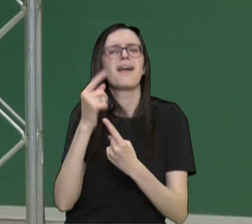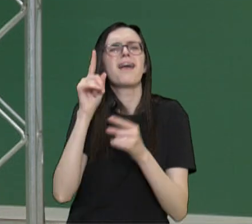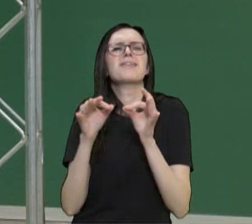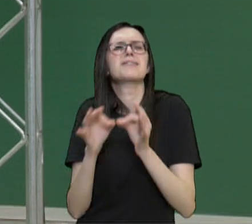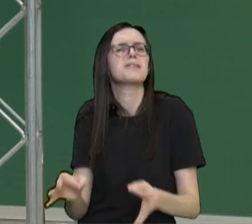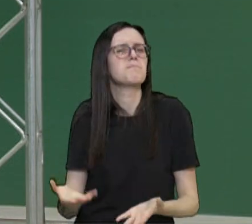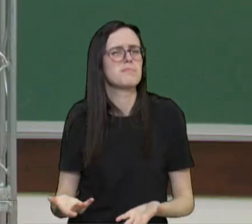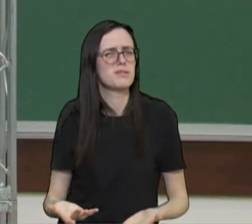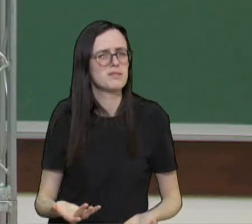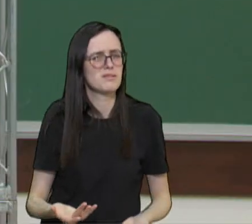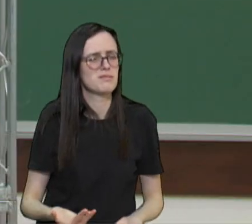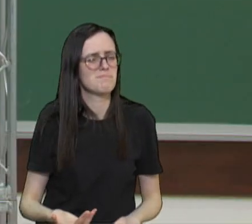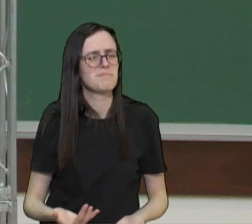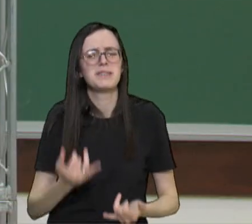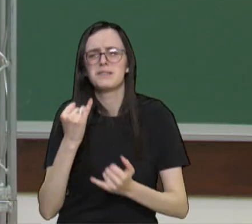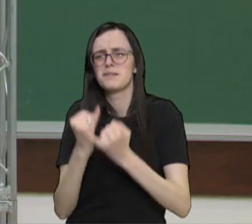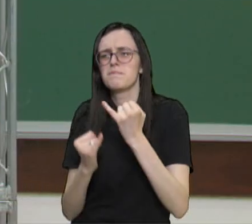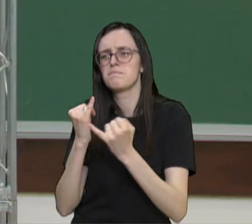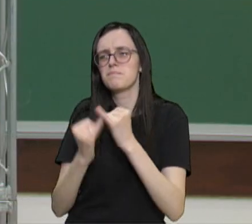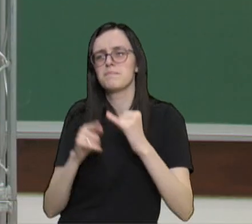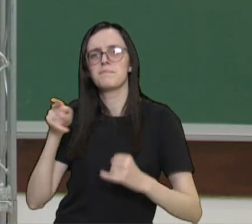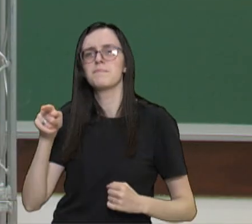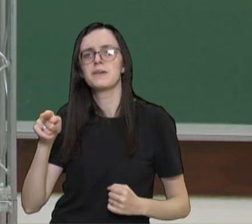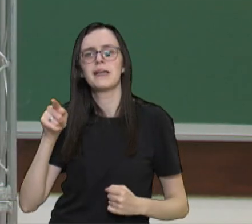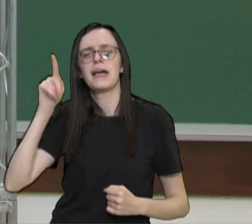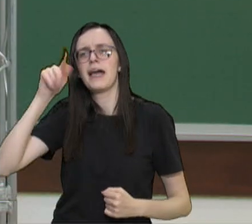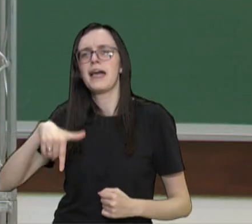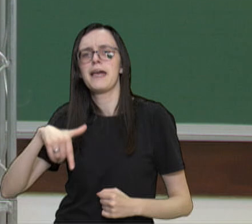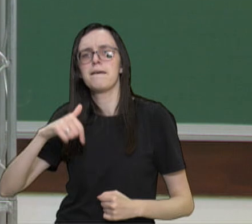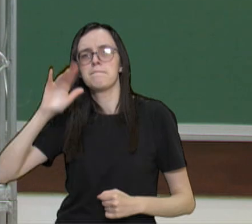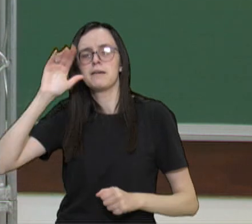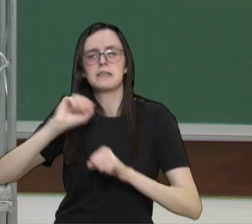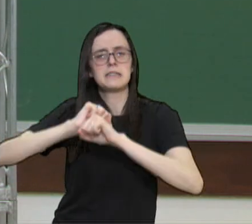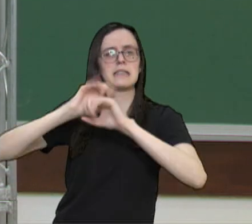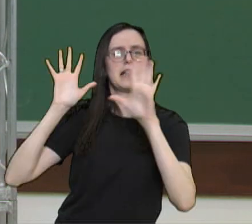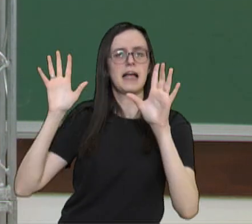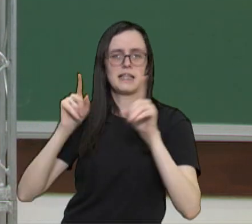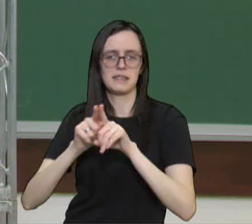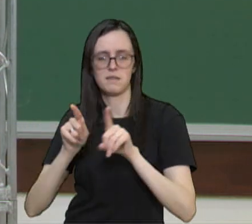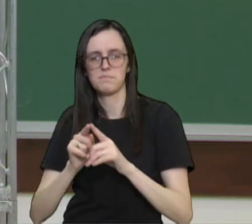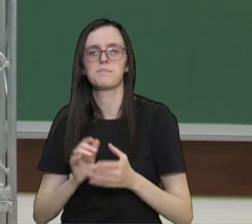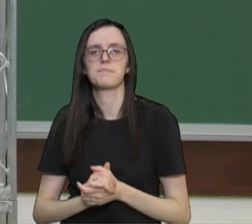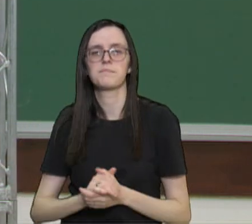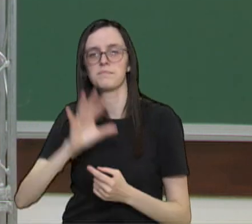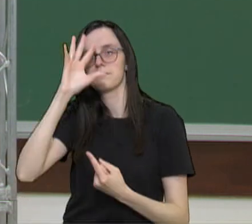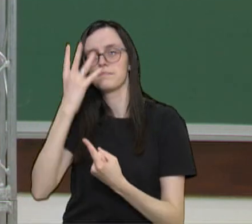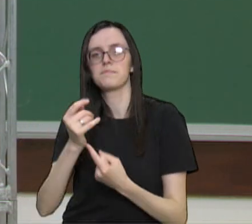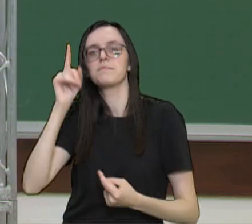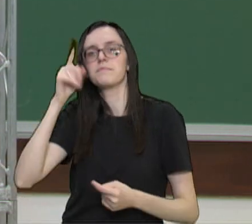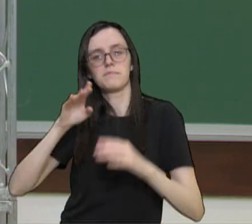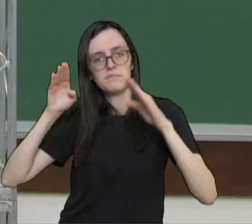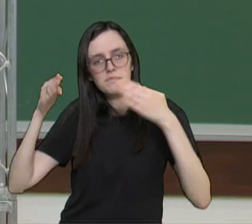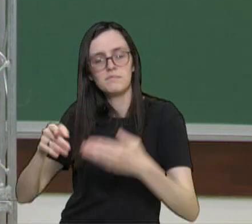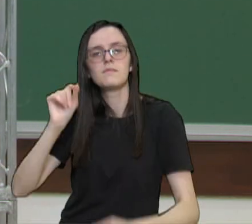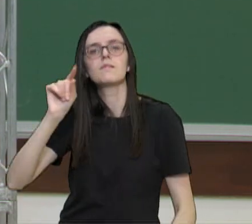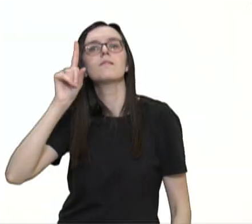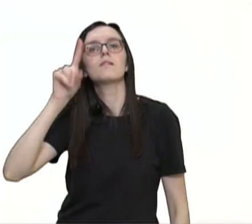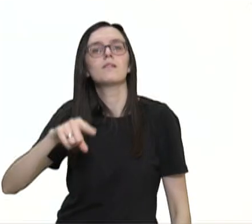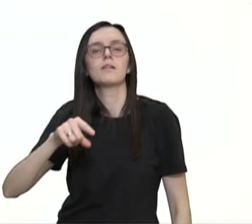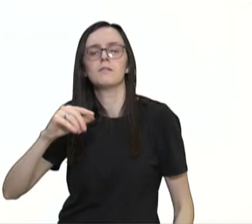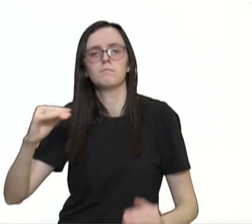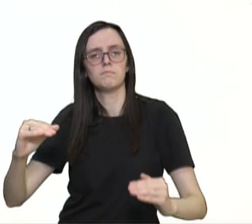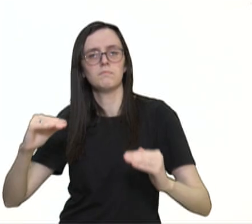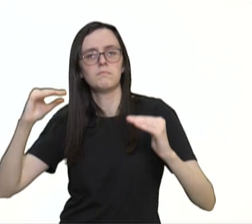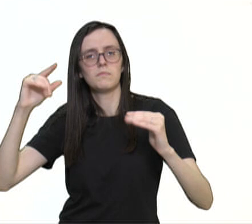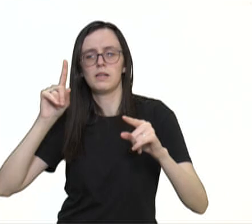simplista, ela veio com as imagens mais clareadas, tudo. Então é uma arte para aristocracia, uma